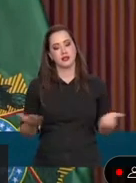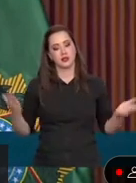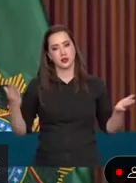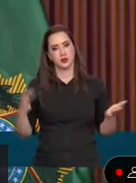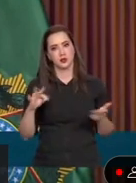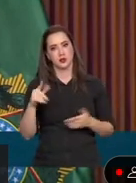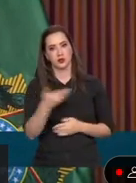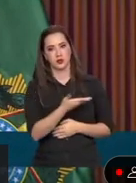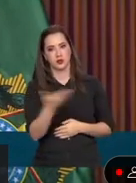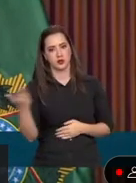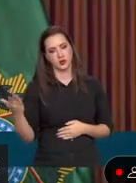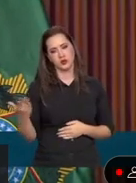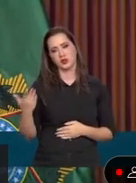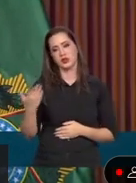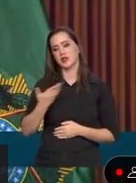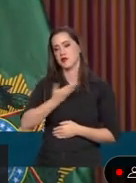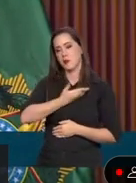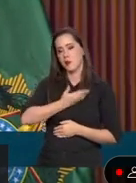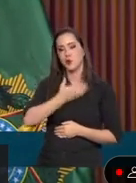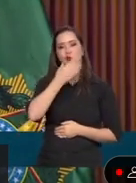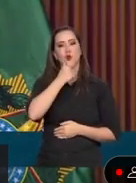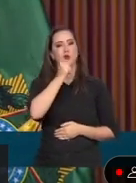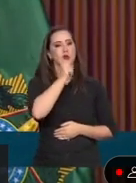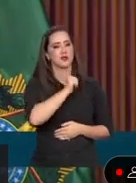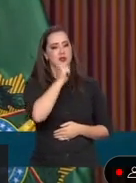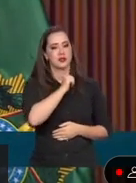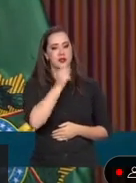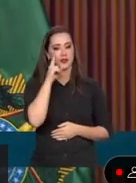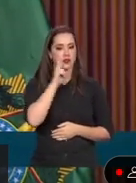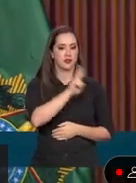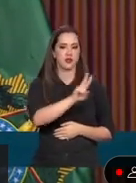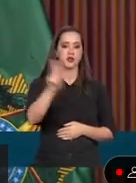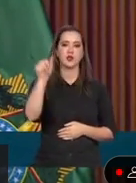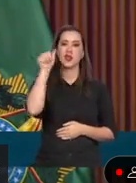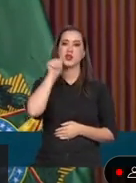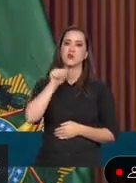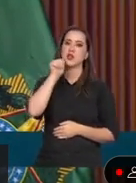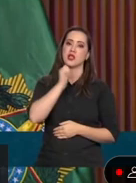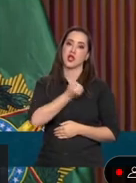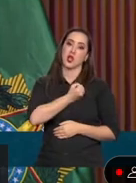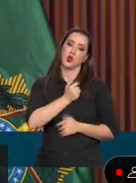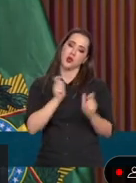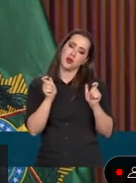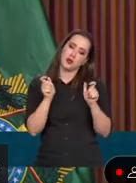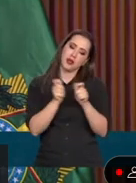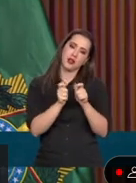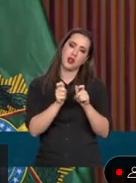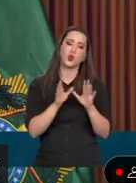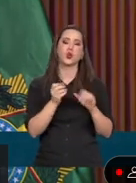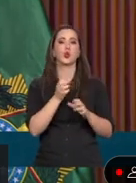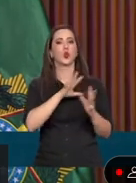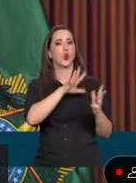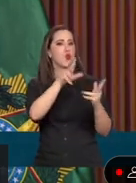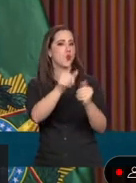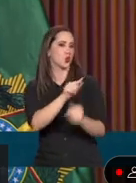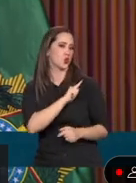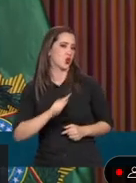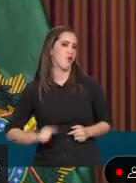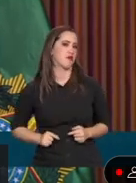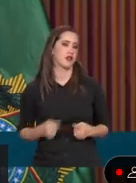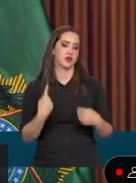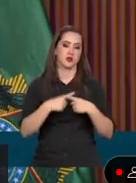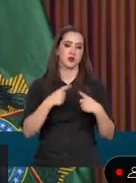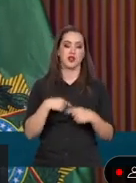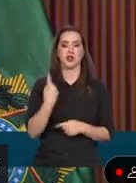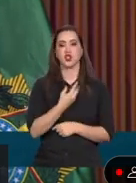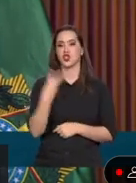companheiros e companheiras, eu estou vendo que as mulheres ainda estão em minoria no mundo dos governadores, porque só